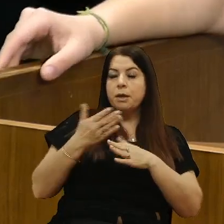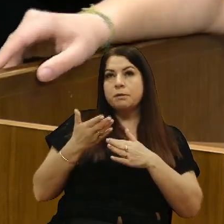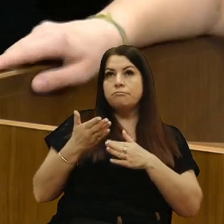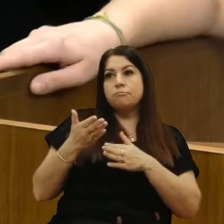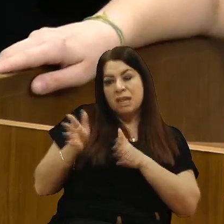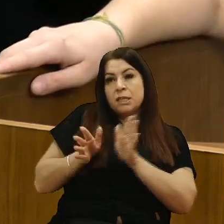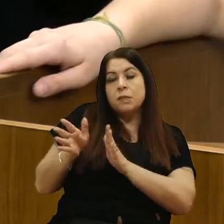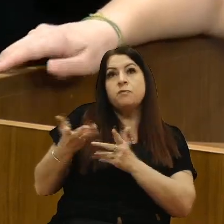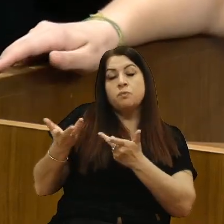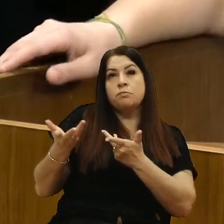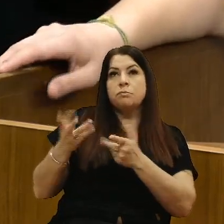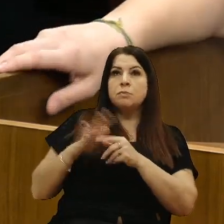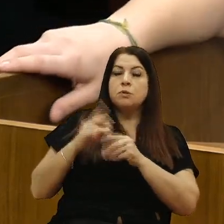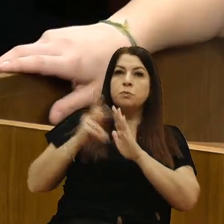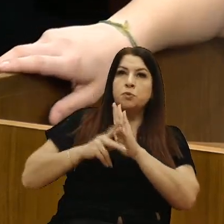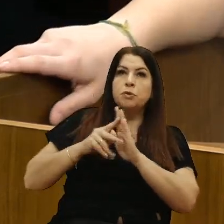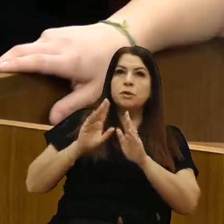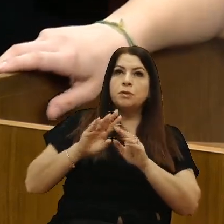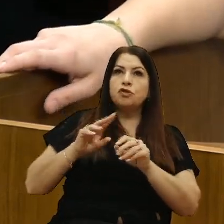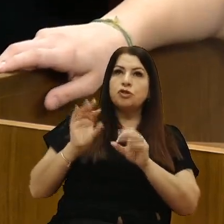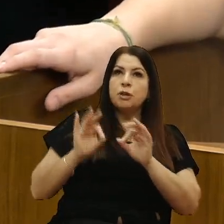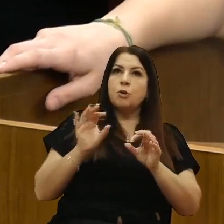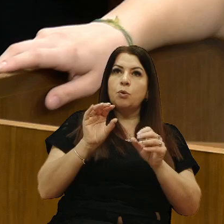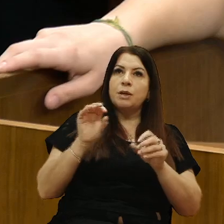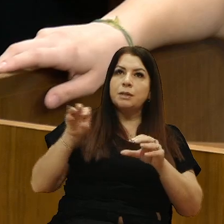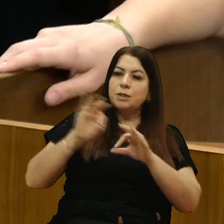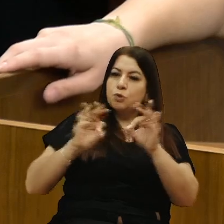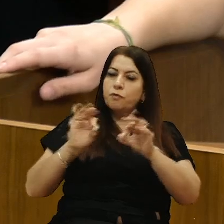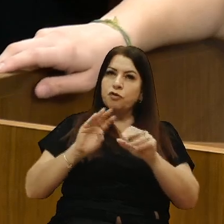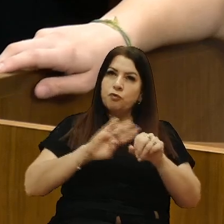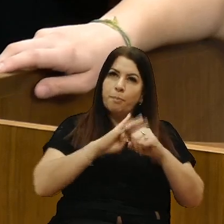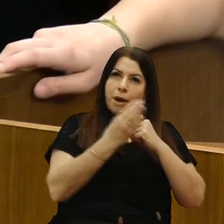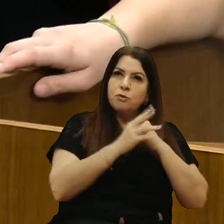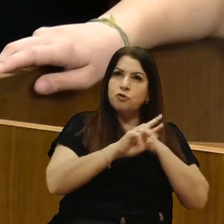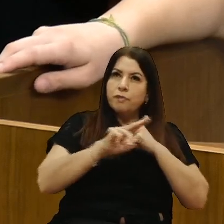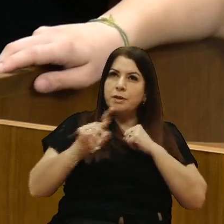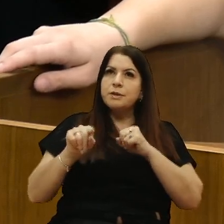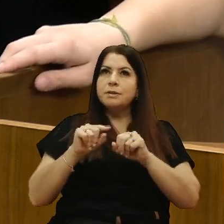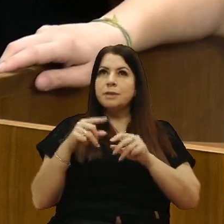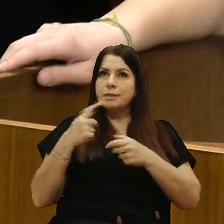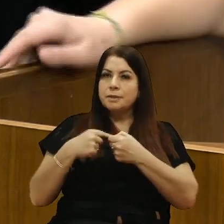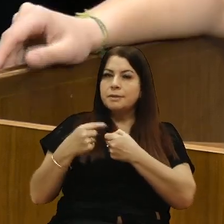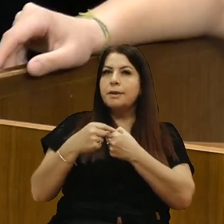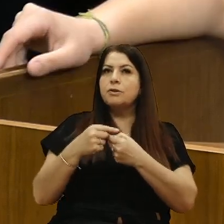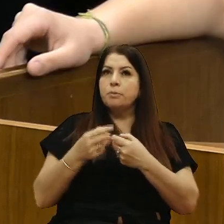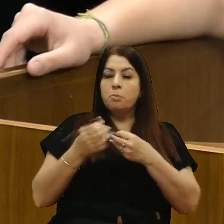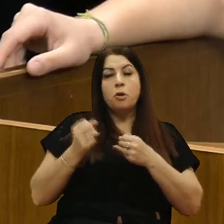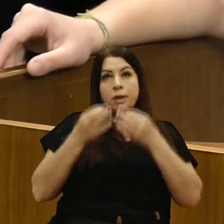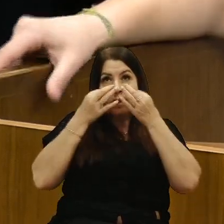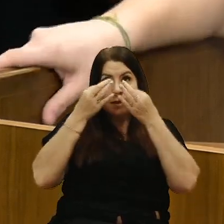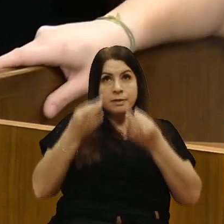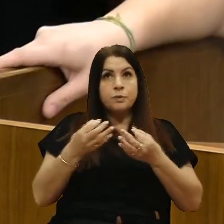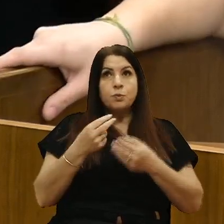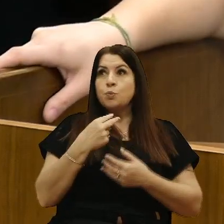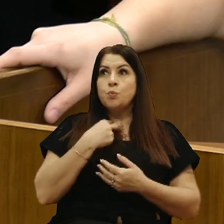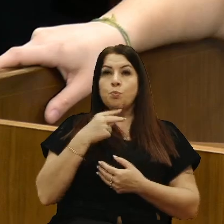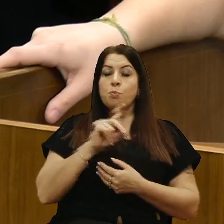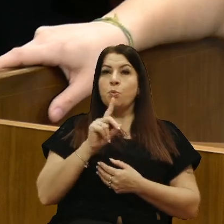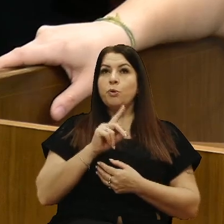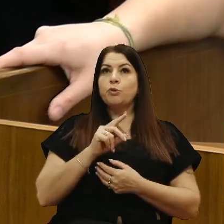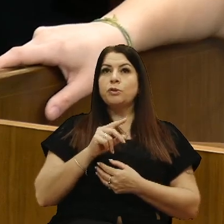Esse projeto já formou vários bairros da nossa cidade, então podem ter a nossa atenção, né? O que a gente não pode é ficar